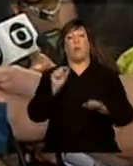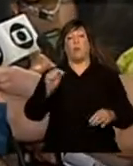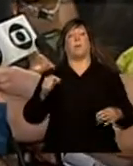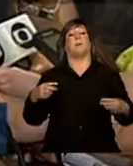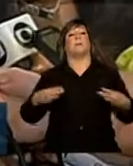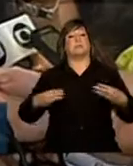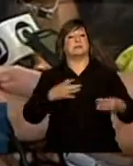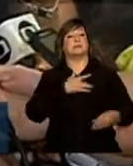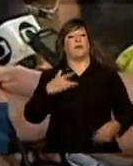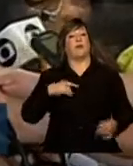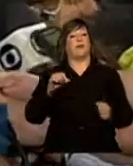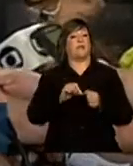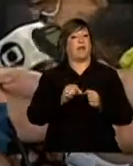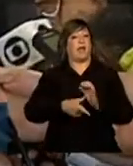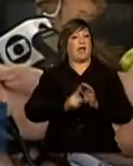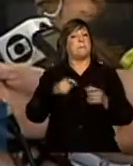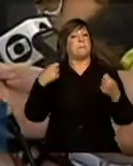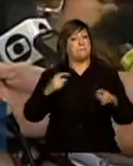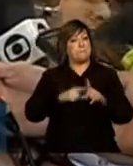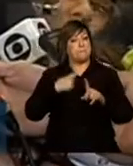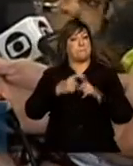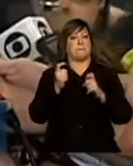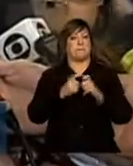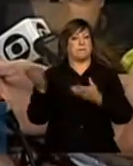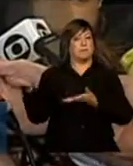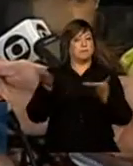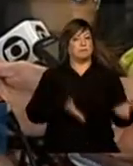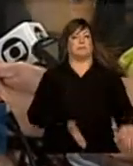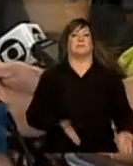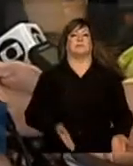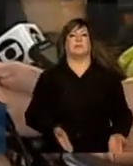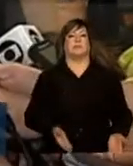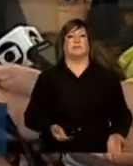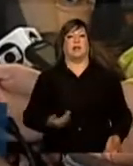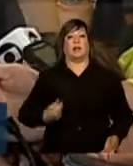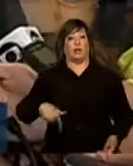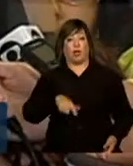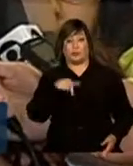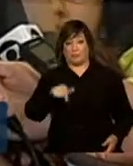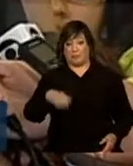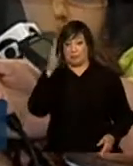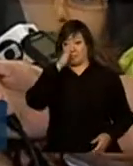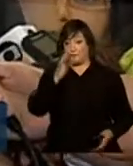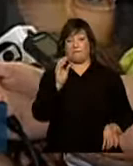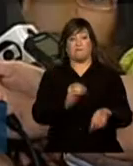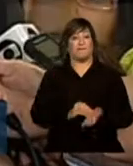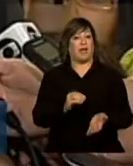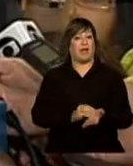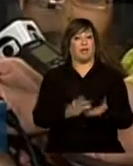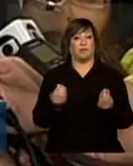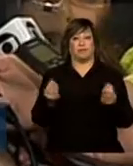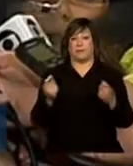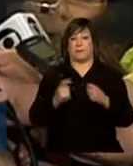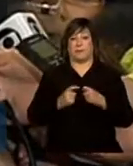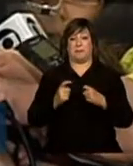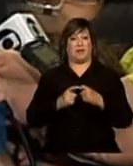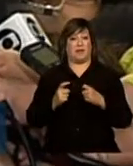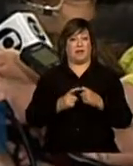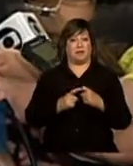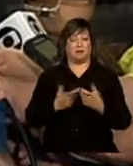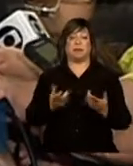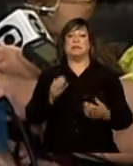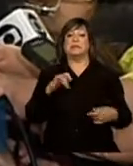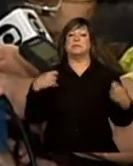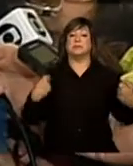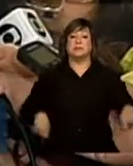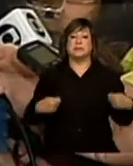da Saúde fez para ter mais médicos. Nós temos número insuficiente de profissionais médicos no Brasil. Se